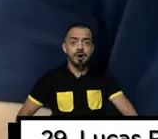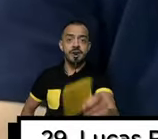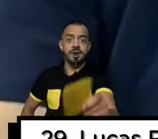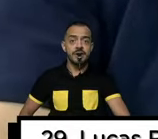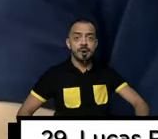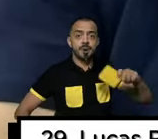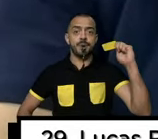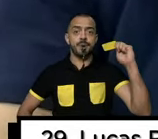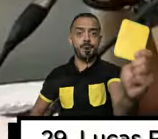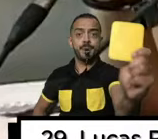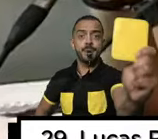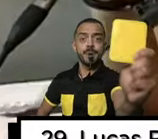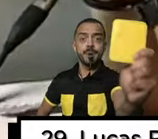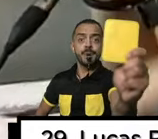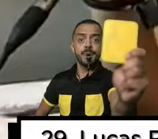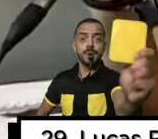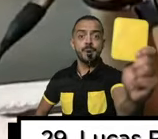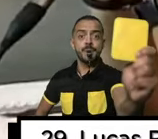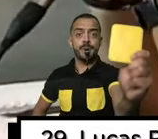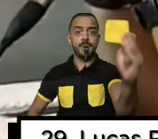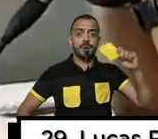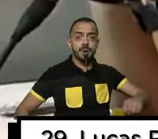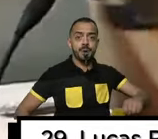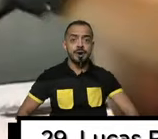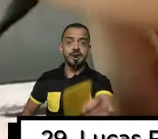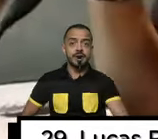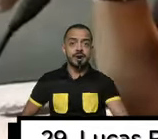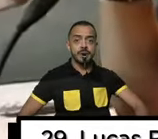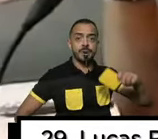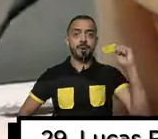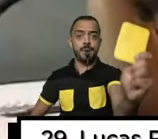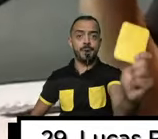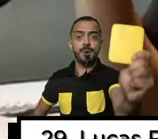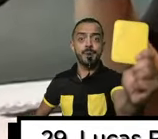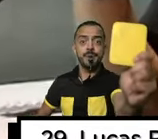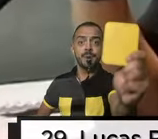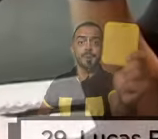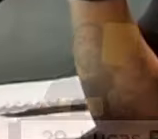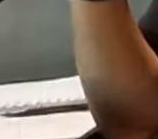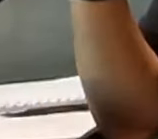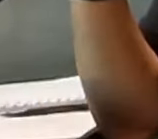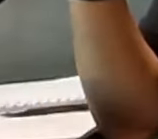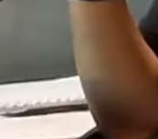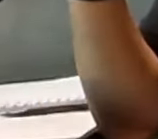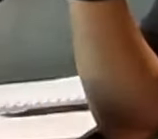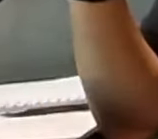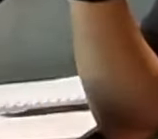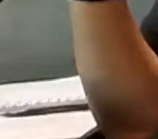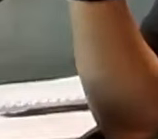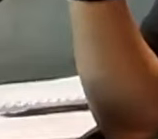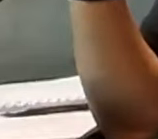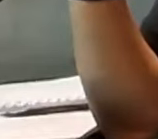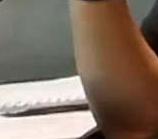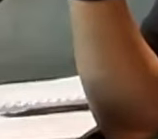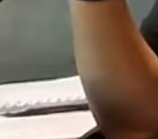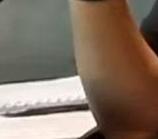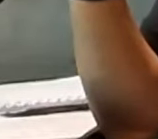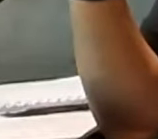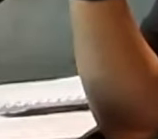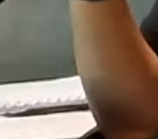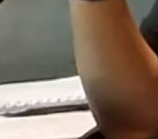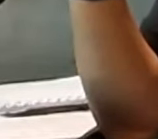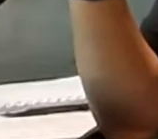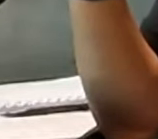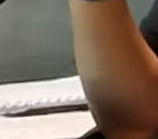lerdeza o jogo parou né é rapaz bora na defesa do Atlético 6 minutos e me do segundo tempo Olha o